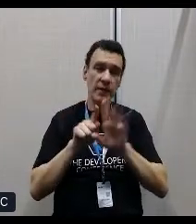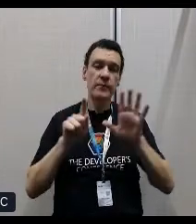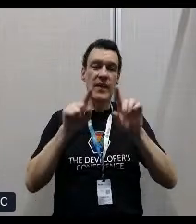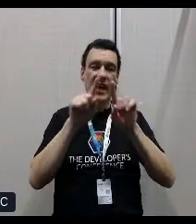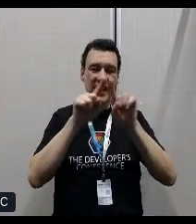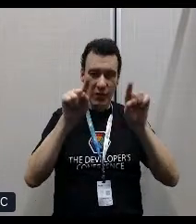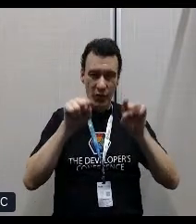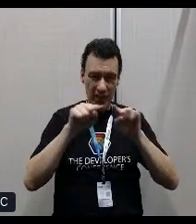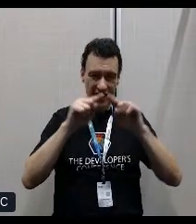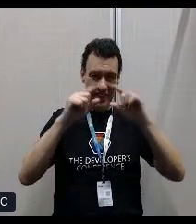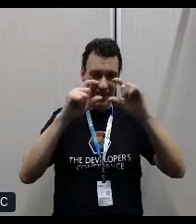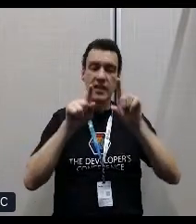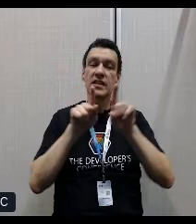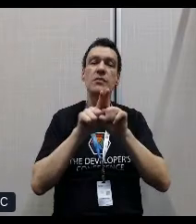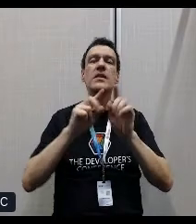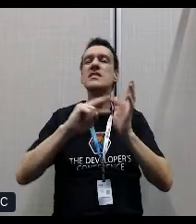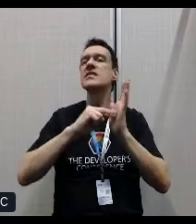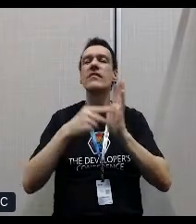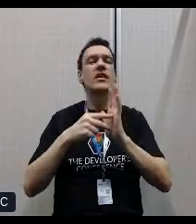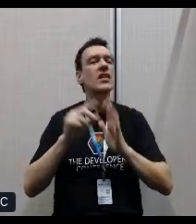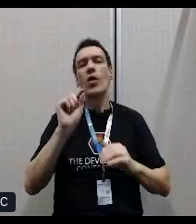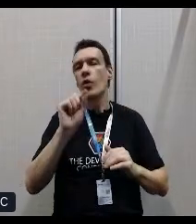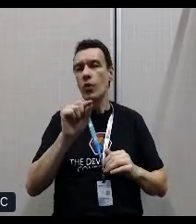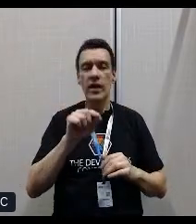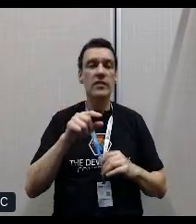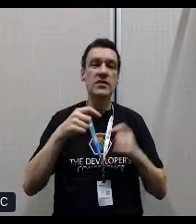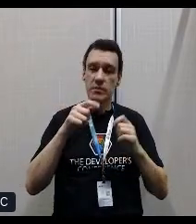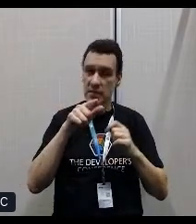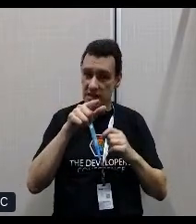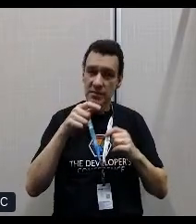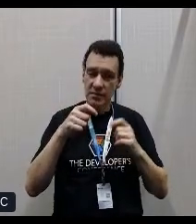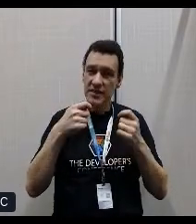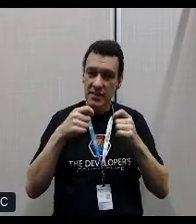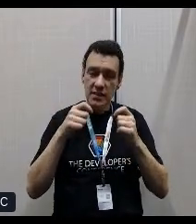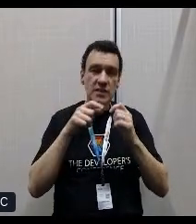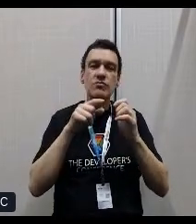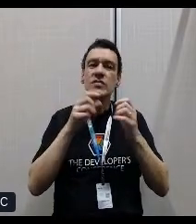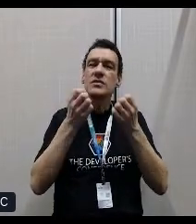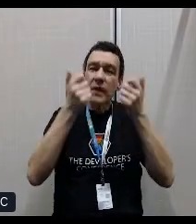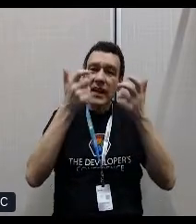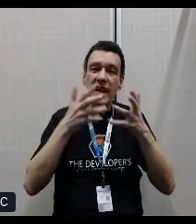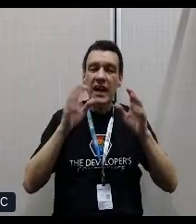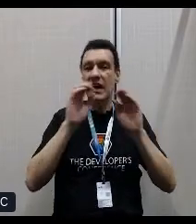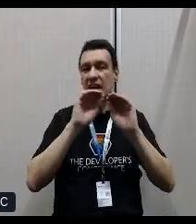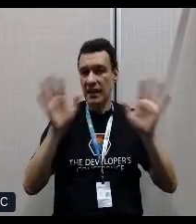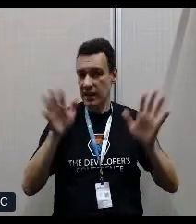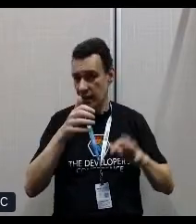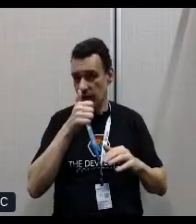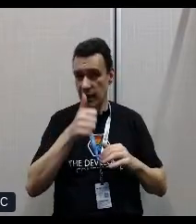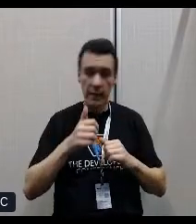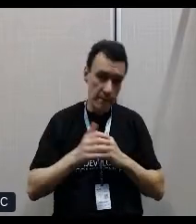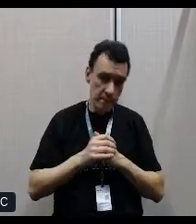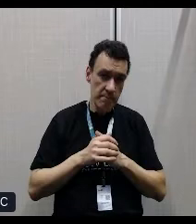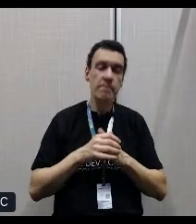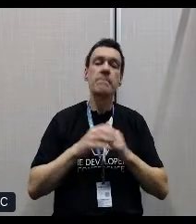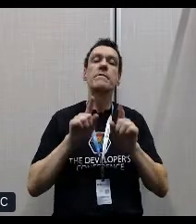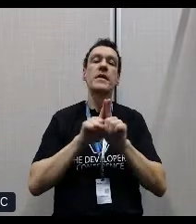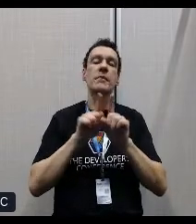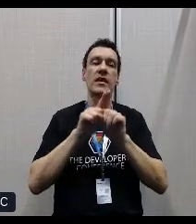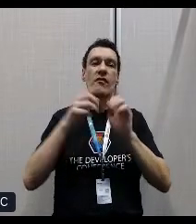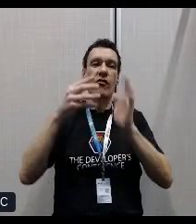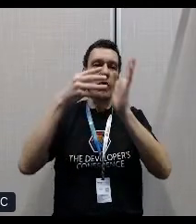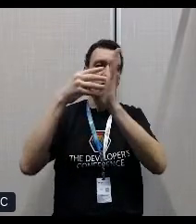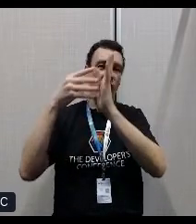ter essa barreira de entendimento. 2, interações rotuladas, os campos de formulários, botões, links e outras